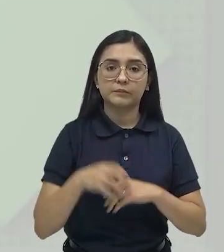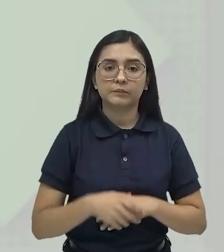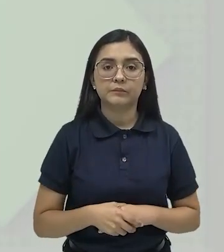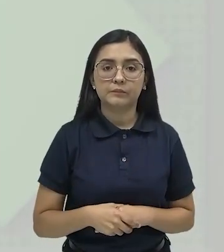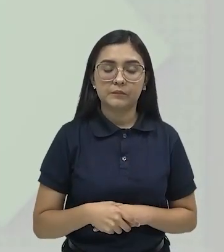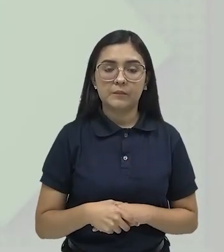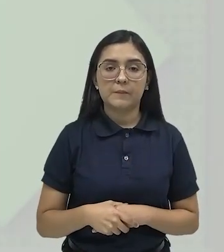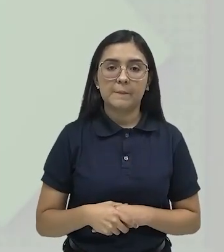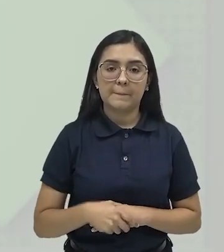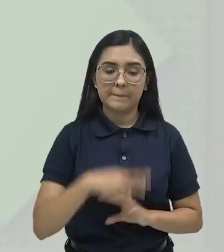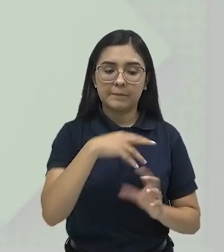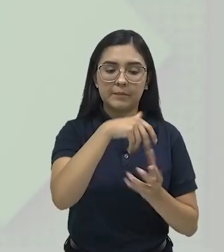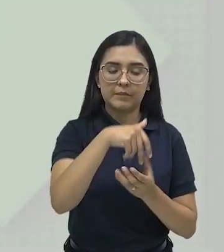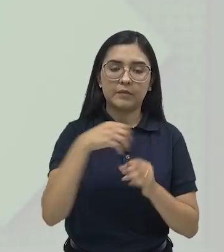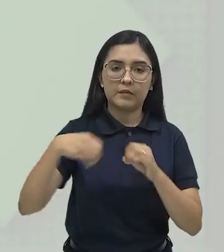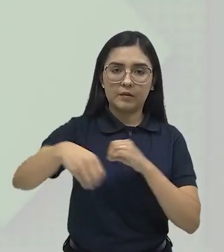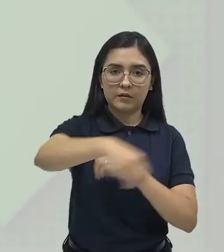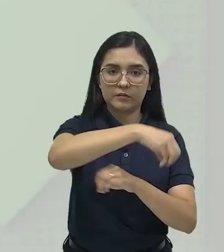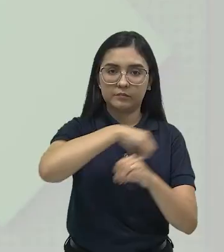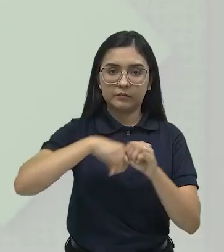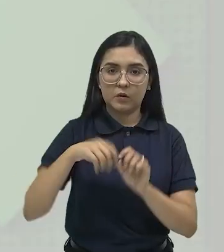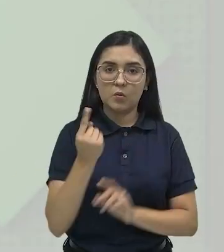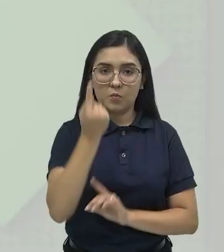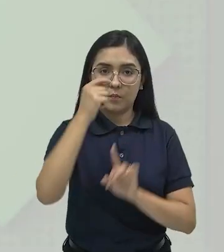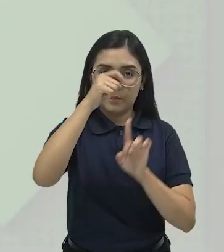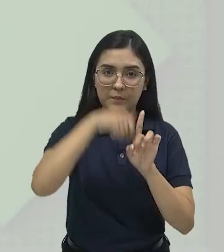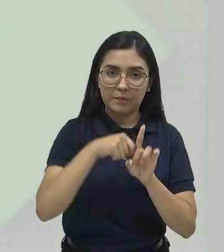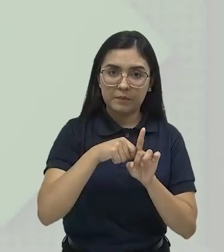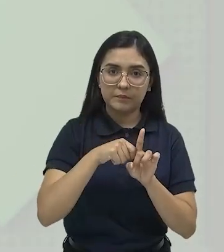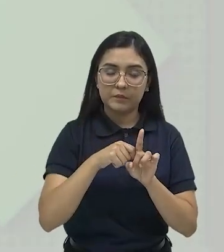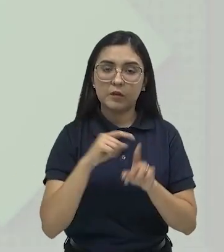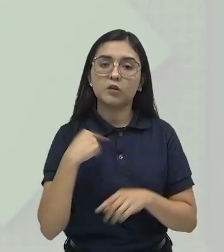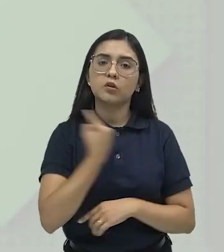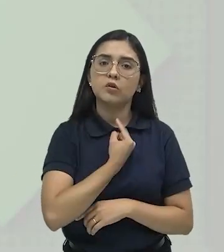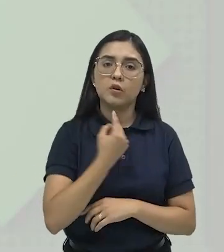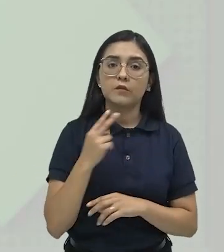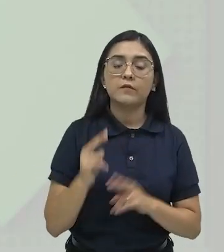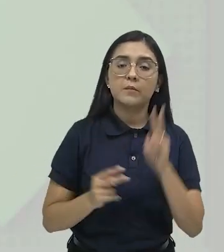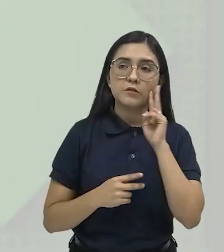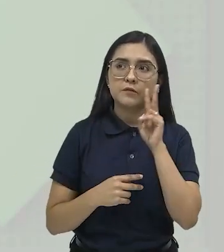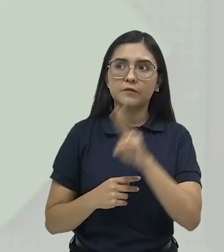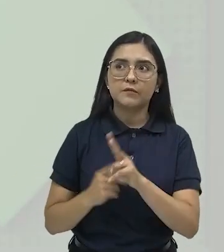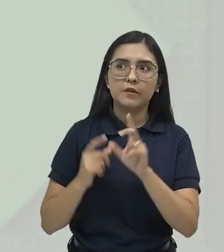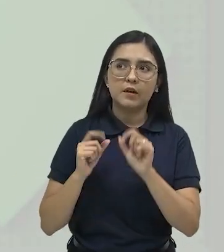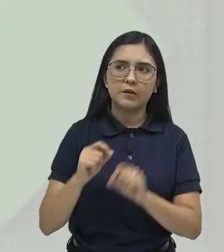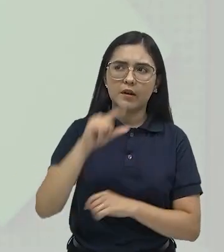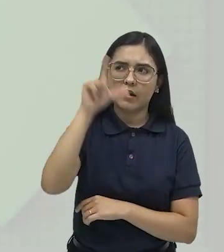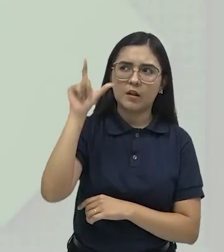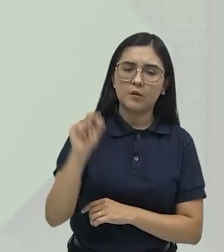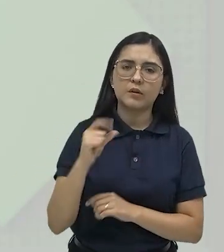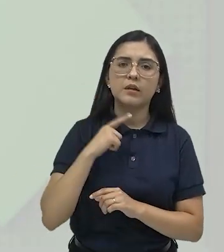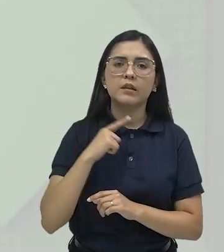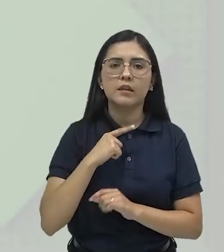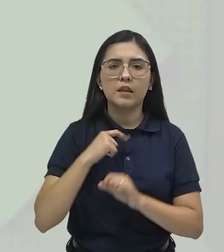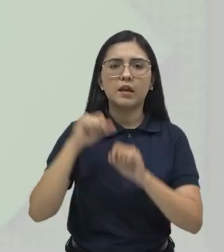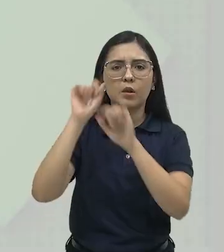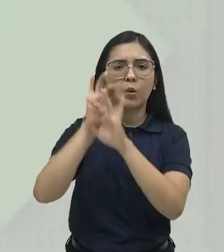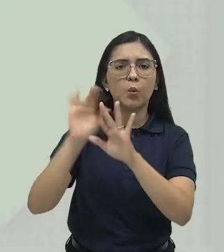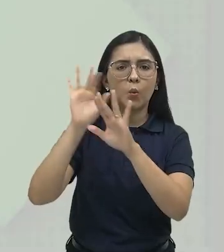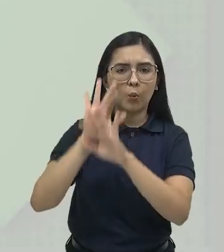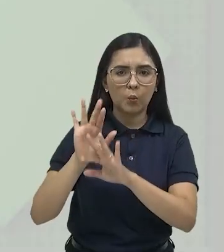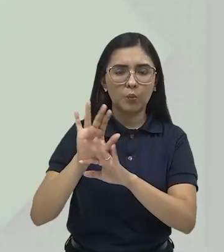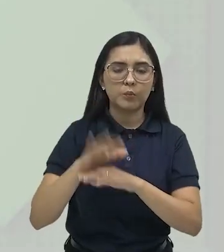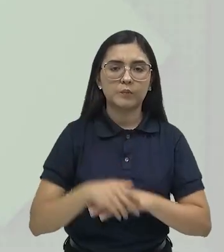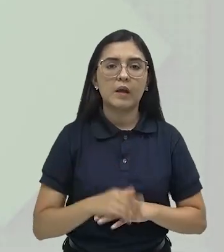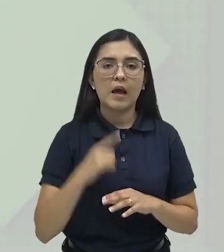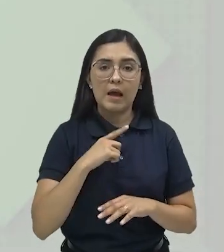do planeta Terra e a gente vai enxergar daqui a parte que é iluminada pelo Sol. A Lua não